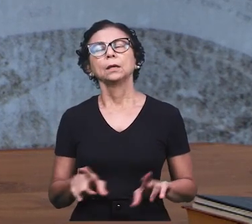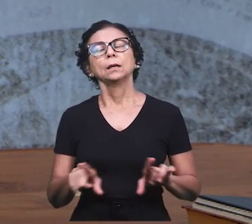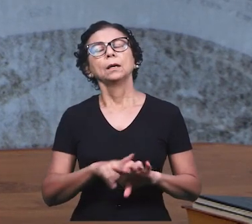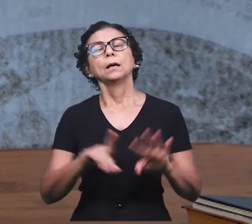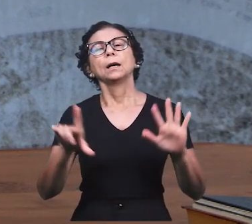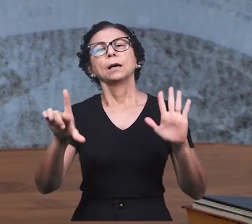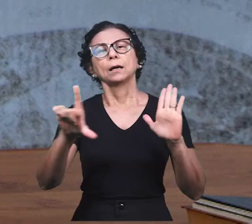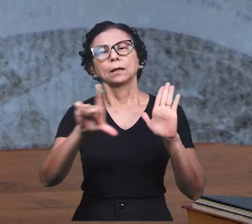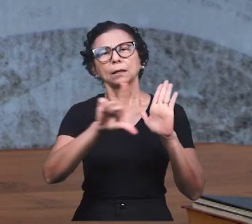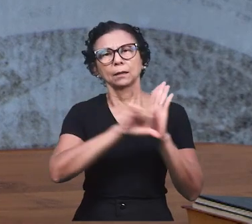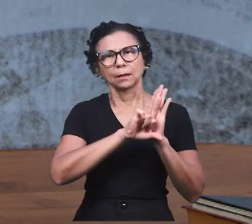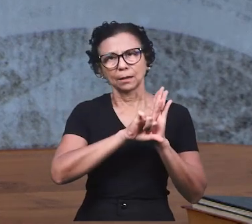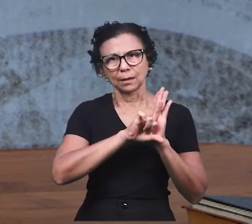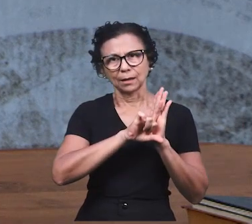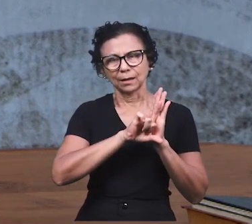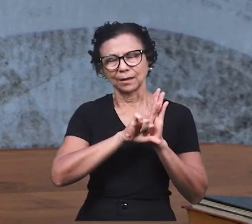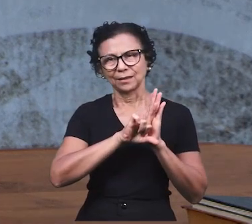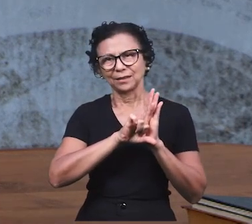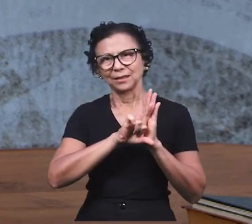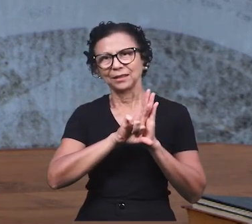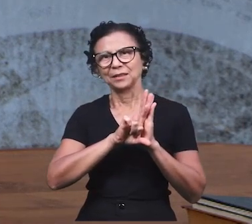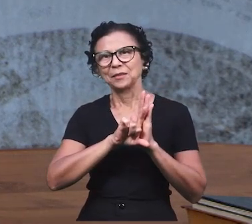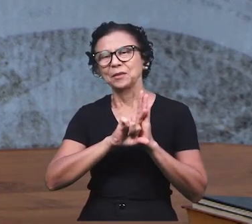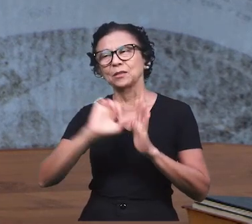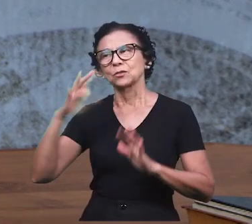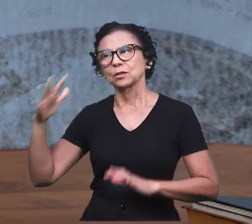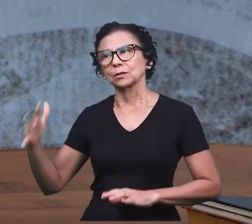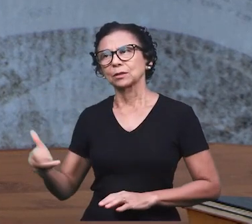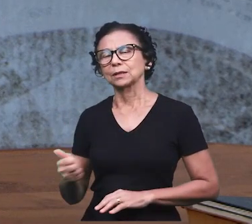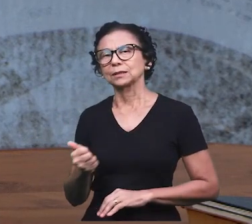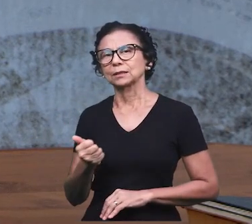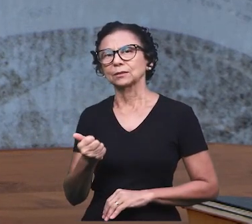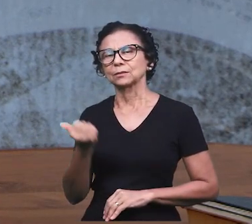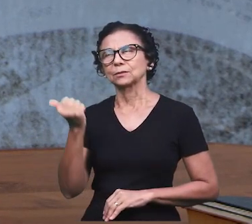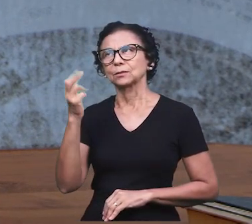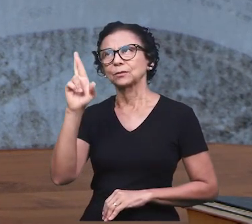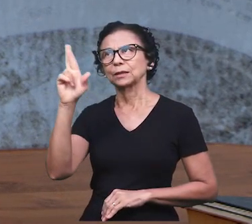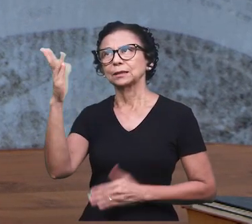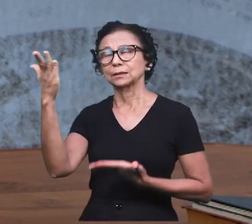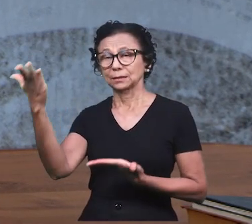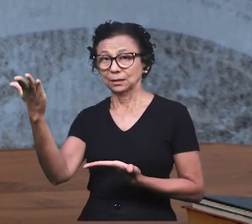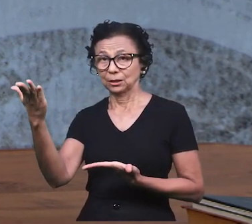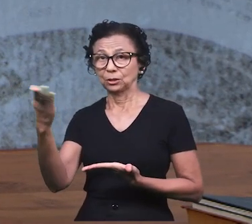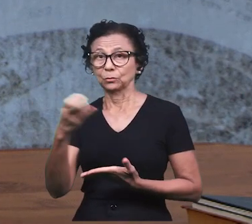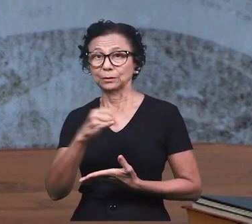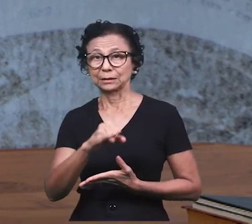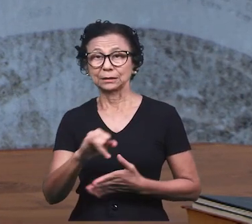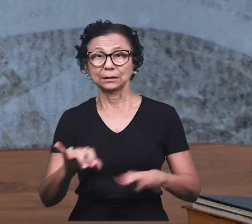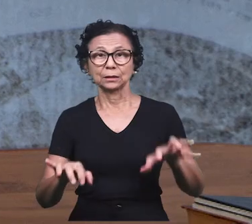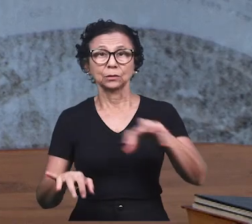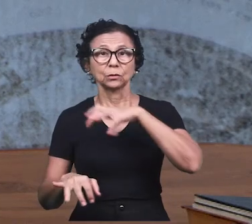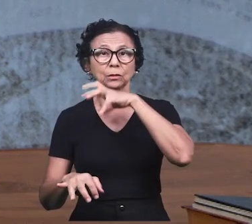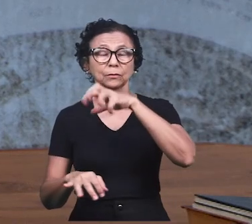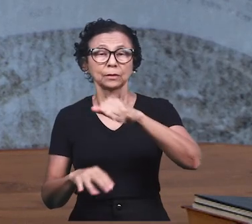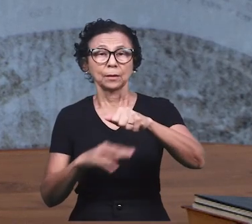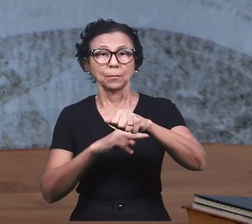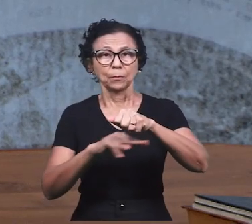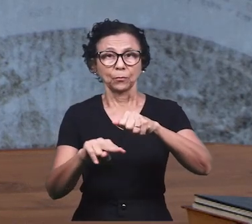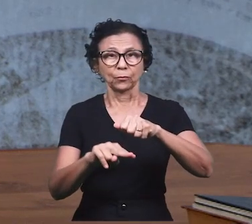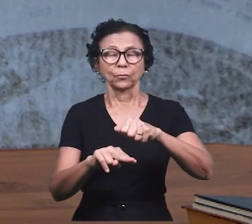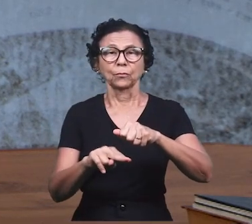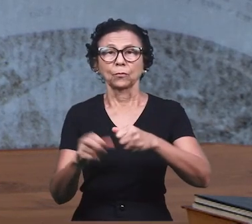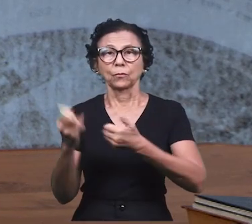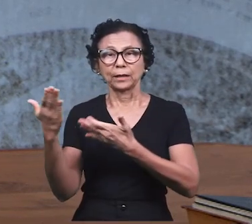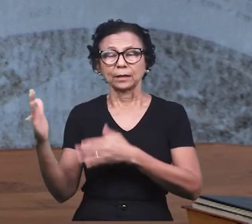sacrifício pacífico que se oferecerá ao Senhor. Se o oferecer por oferta de louvores, com